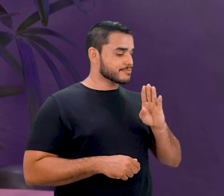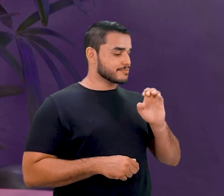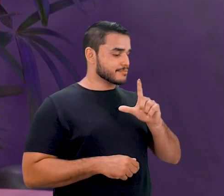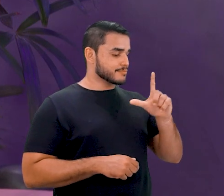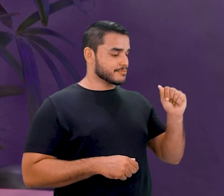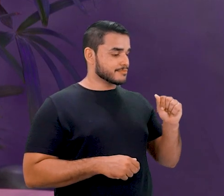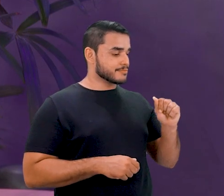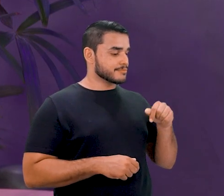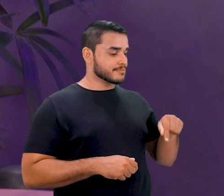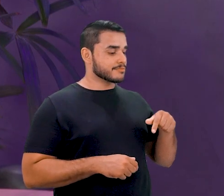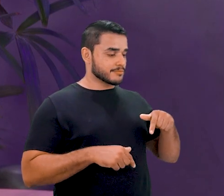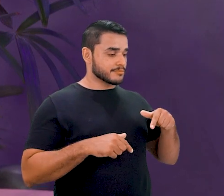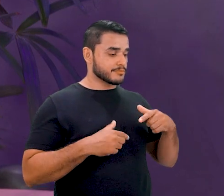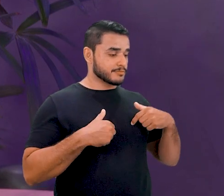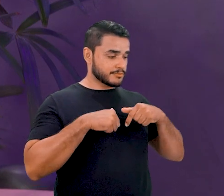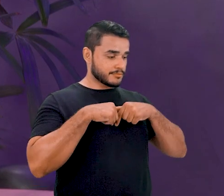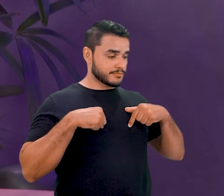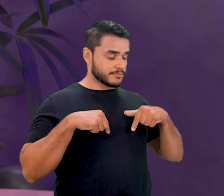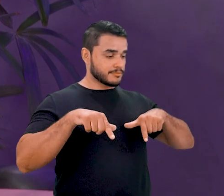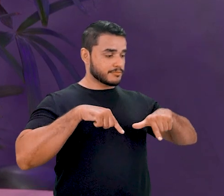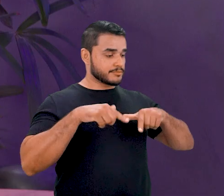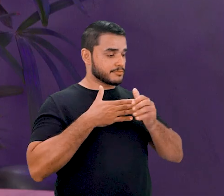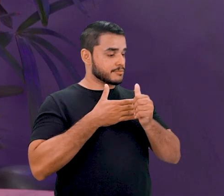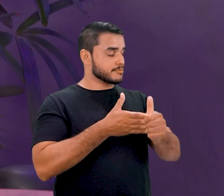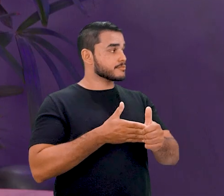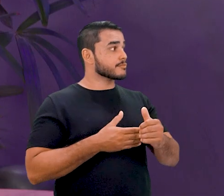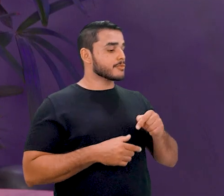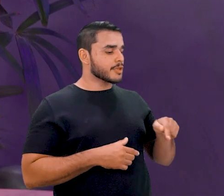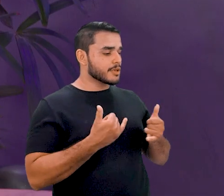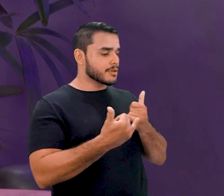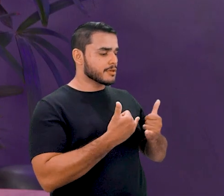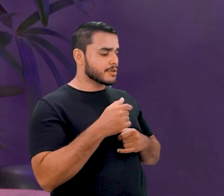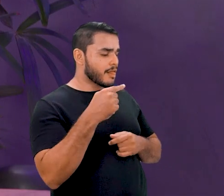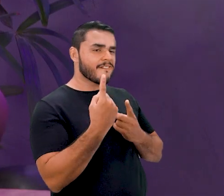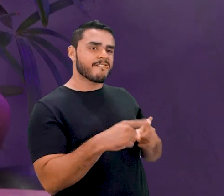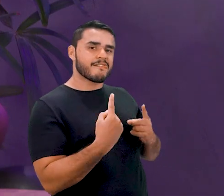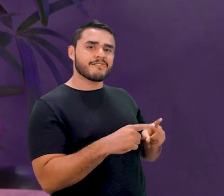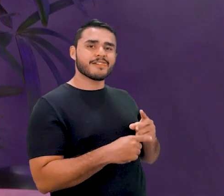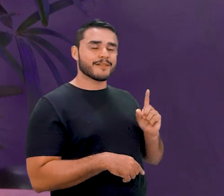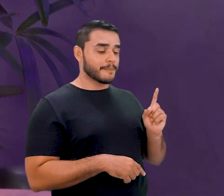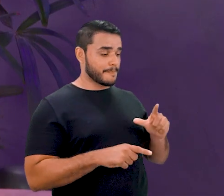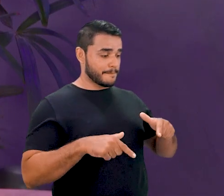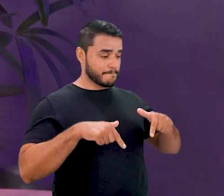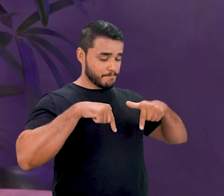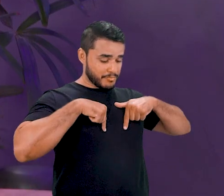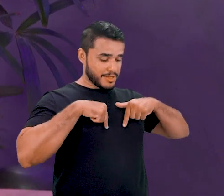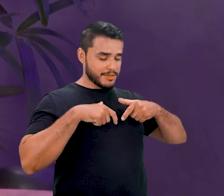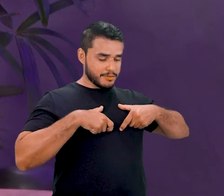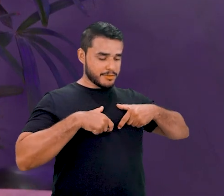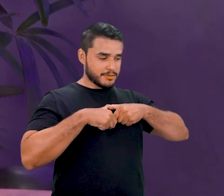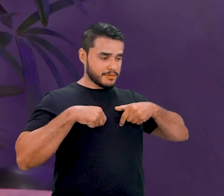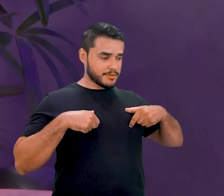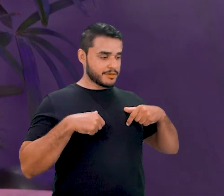Bela, tem uma Escrito. placa, cão guia em trabalho, favor, não mexer nem brincar. Mas a Exatamente. beleza... E é bem grande a placa. Ela é